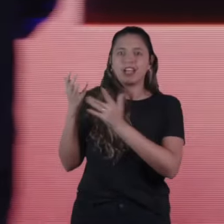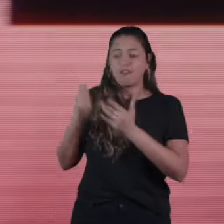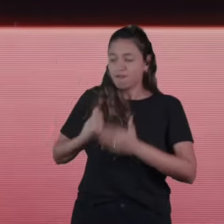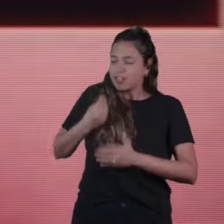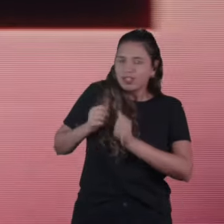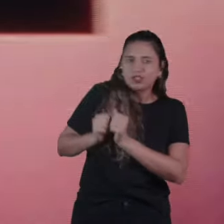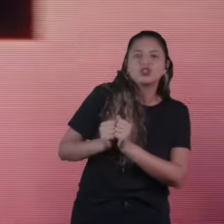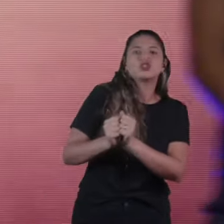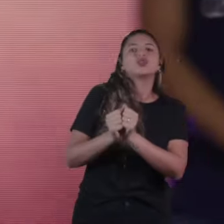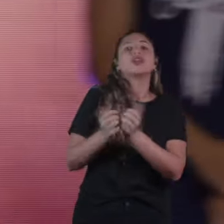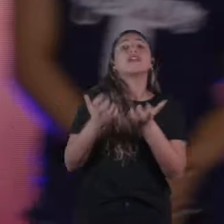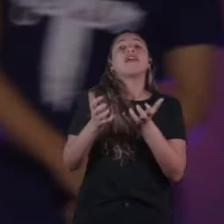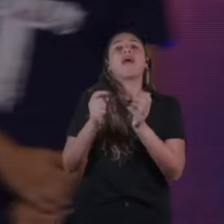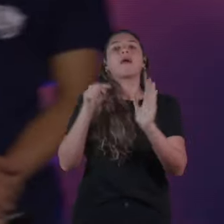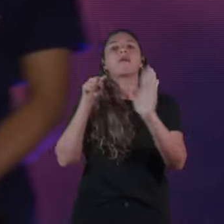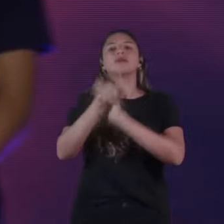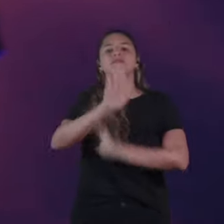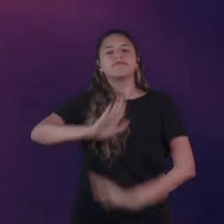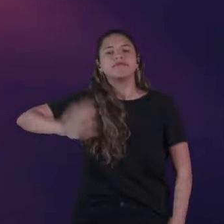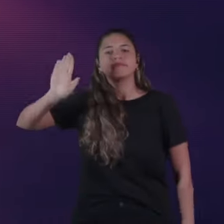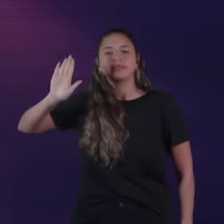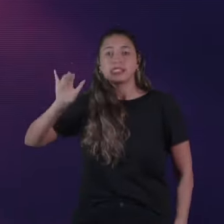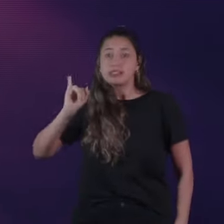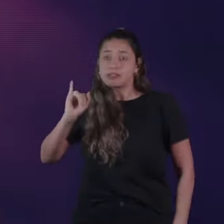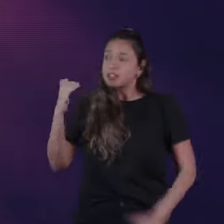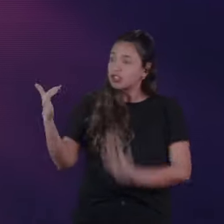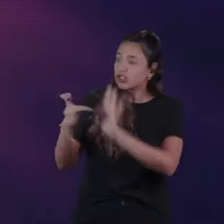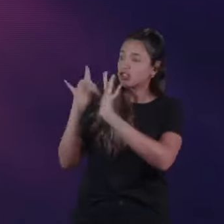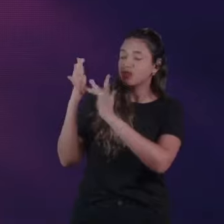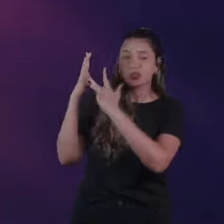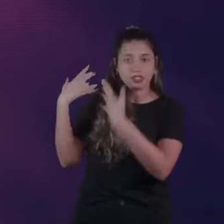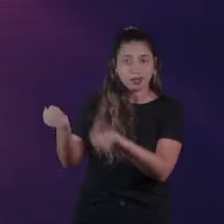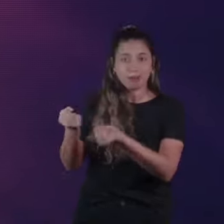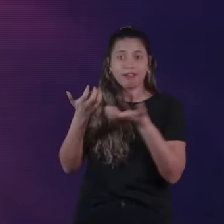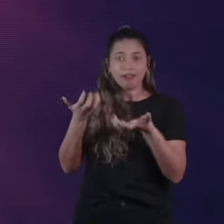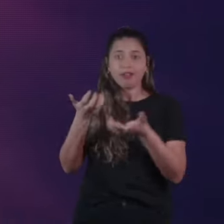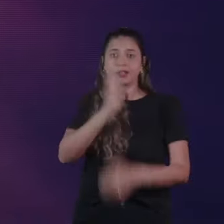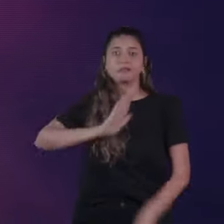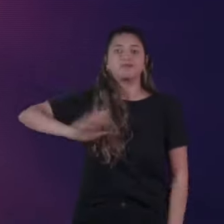mão bem alto, que eu quero orar para você, se você quer entregar o teu coração a Jesus.